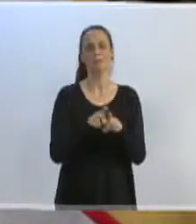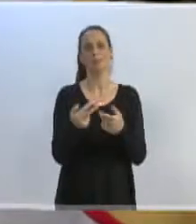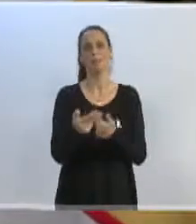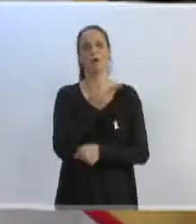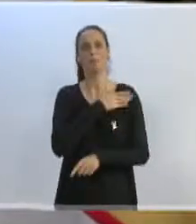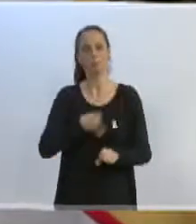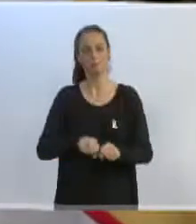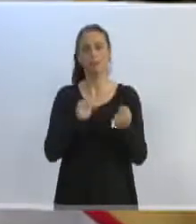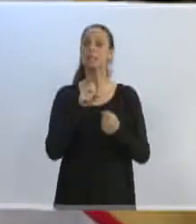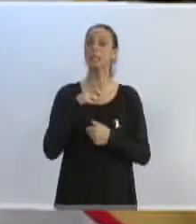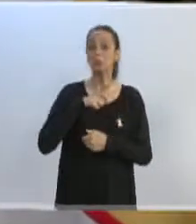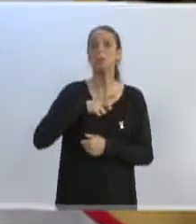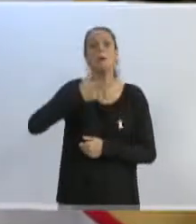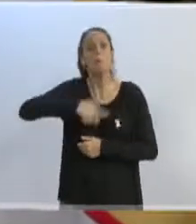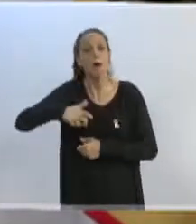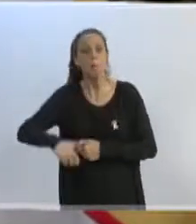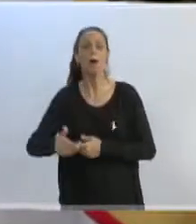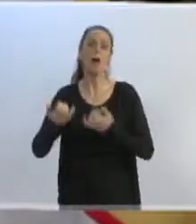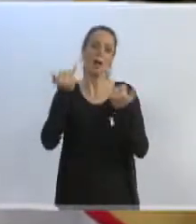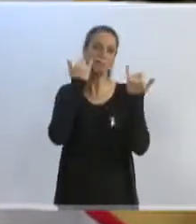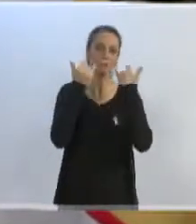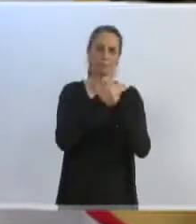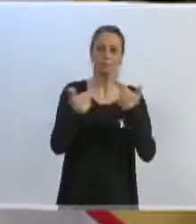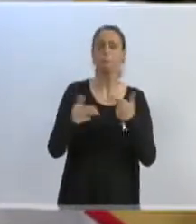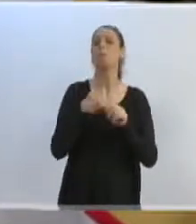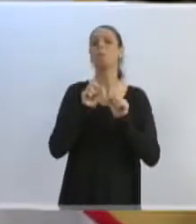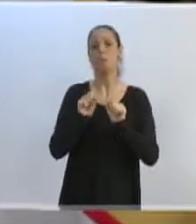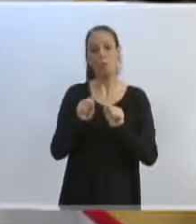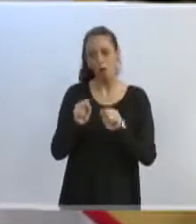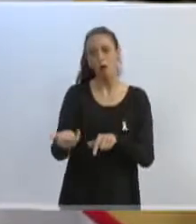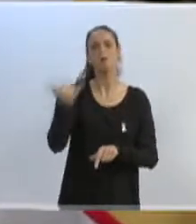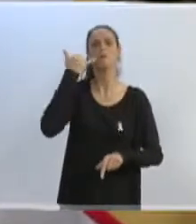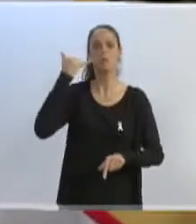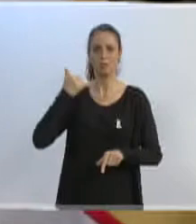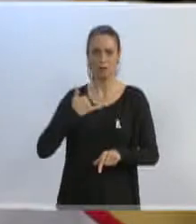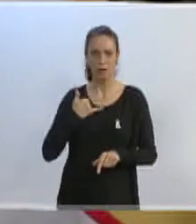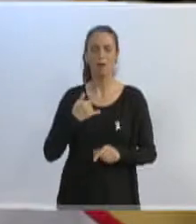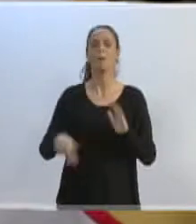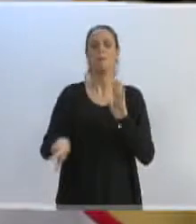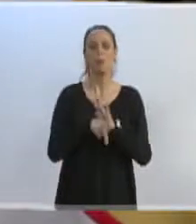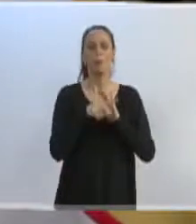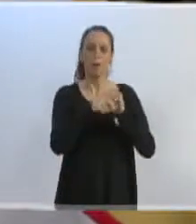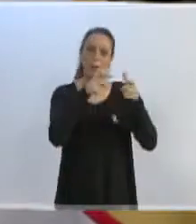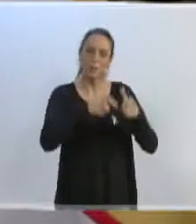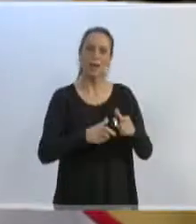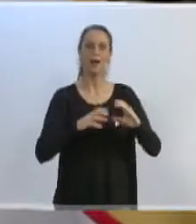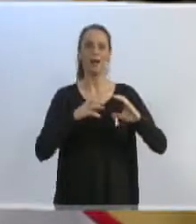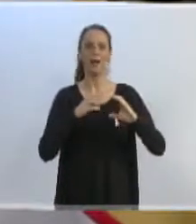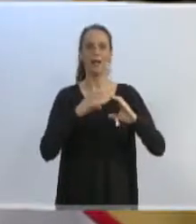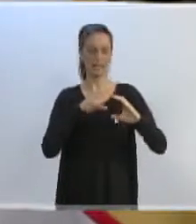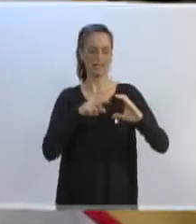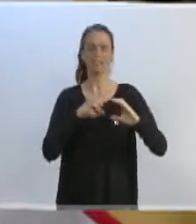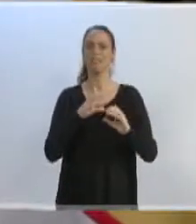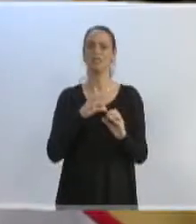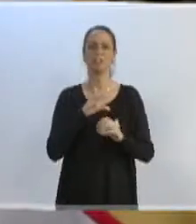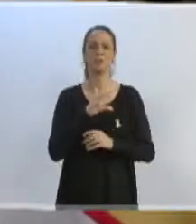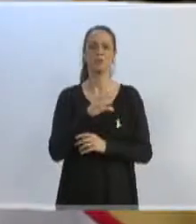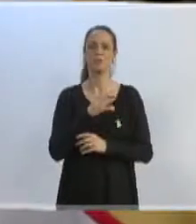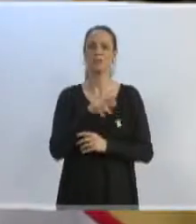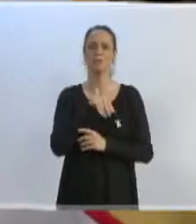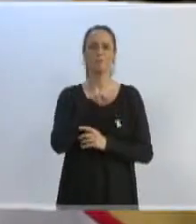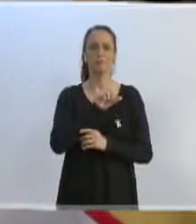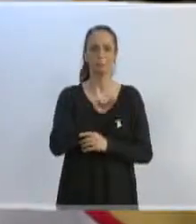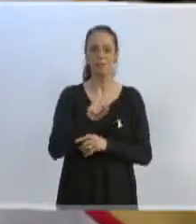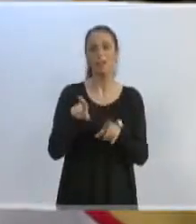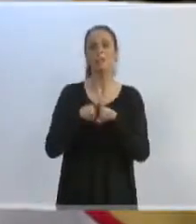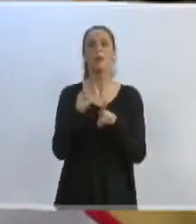se alguém precisar, eu tenho alguns números que nós temos atendidos lá no CRAS, no CREAS, durante todo esse ano. Muito